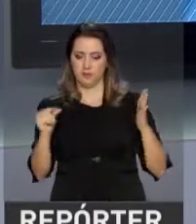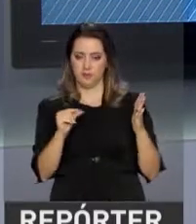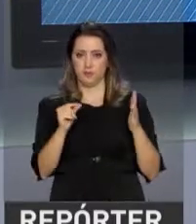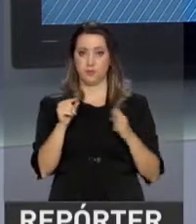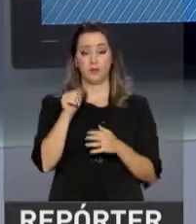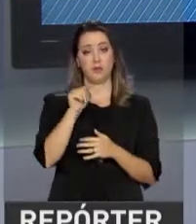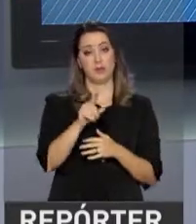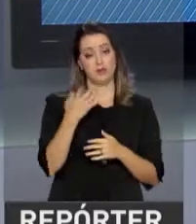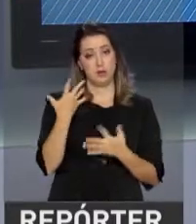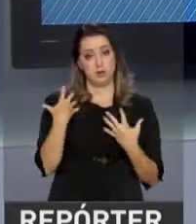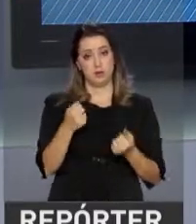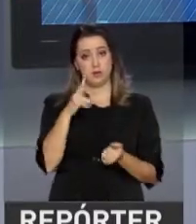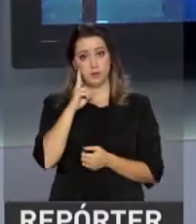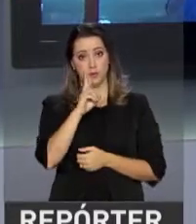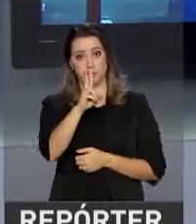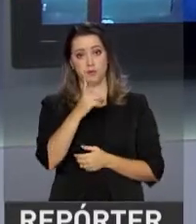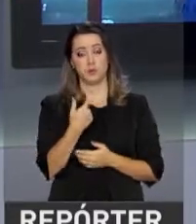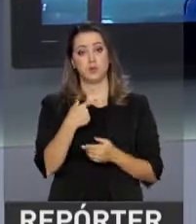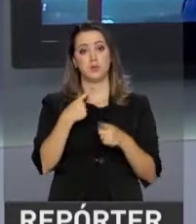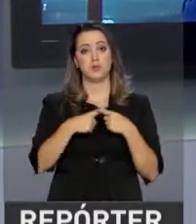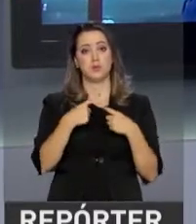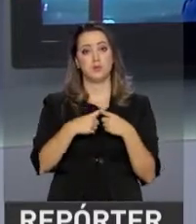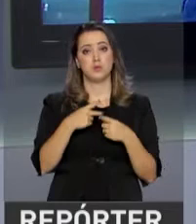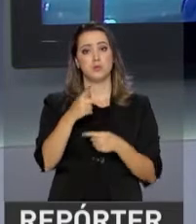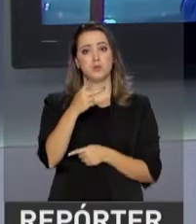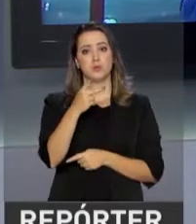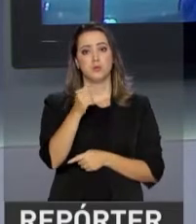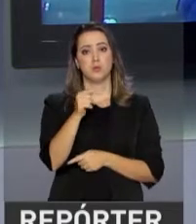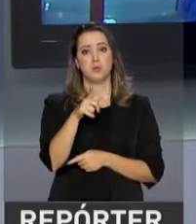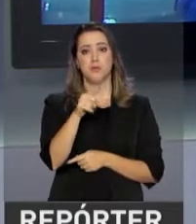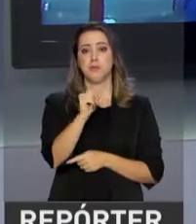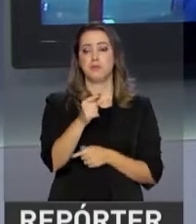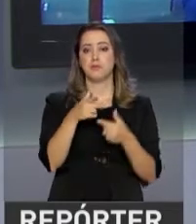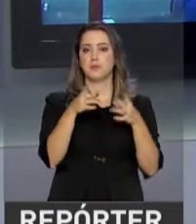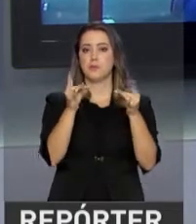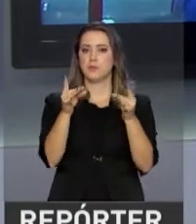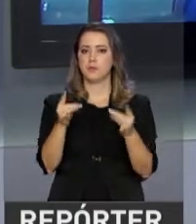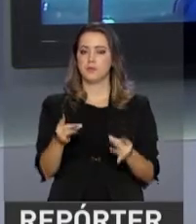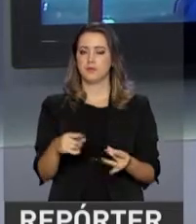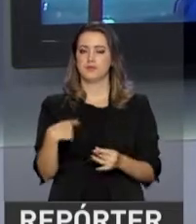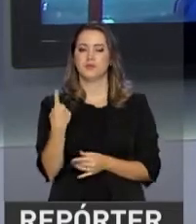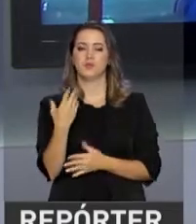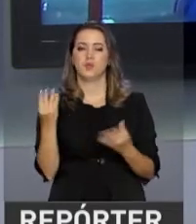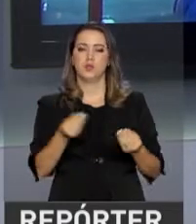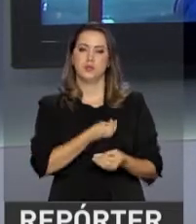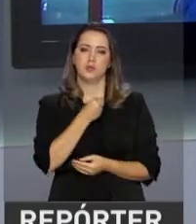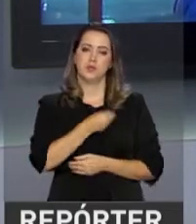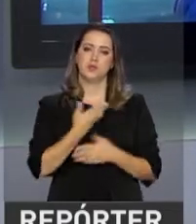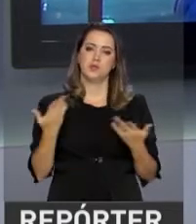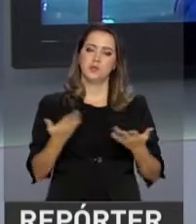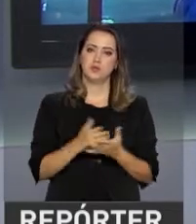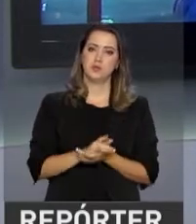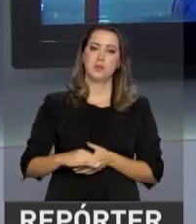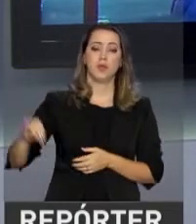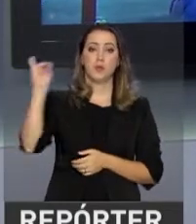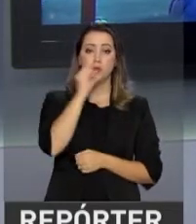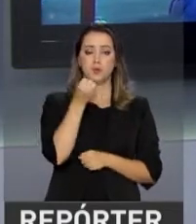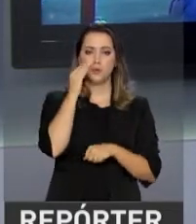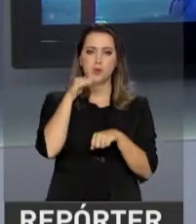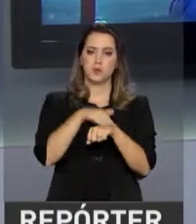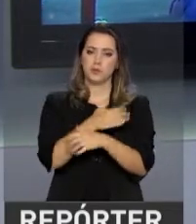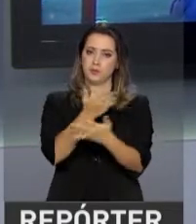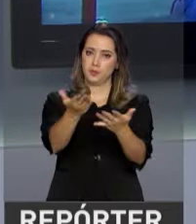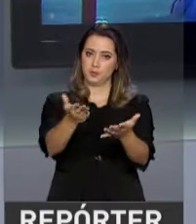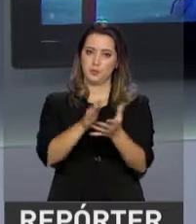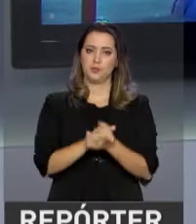Planalto. E é para lá que nós vamos agora, porque o repórter Paulo Lasálvia tem os detalhes ao vivo para a gente. Olá, Paulo. Boa noite para